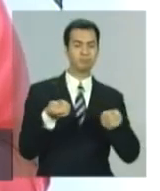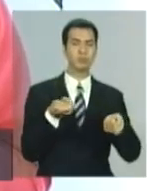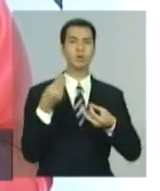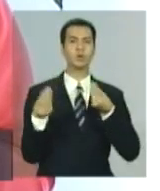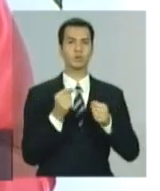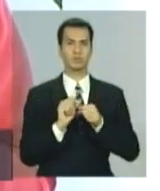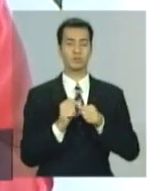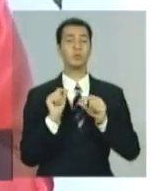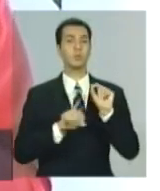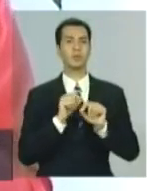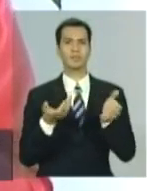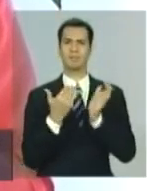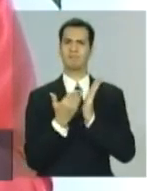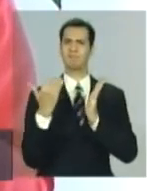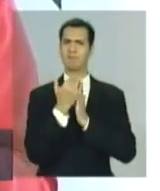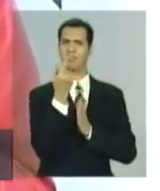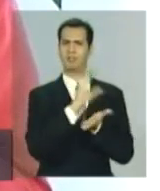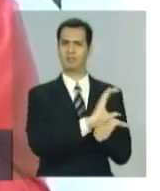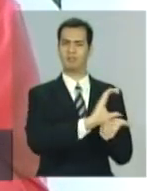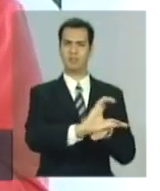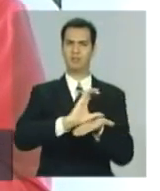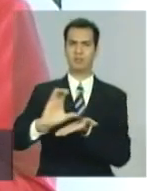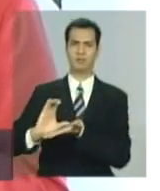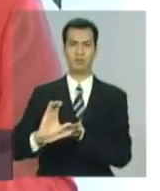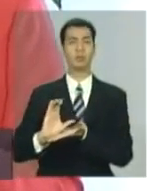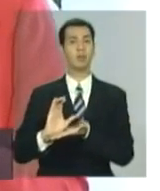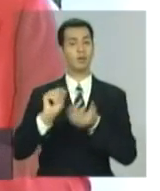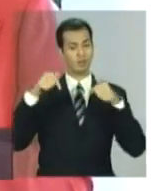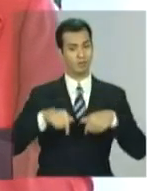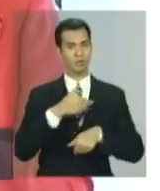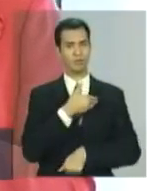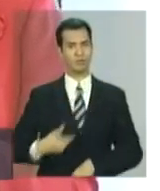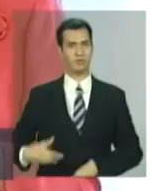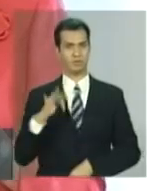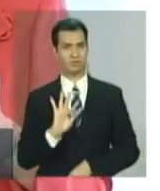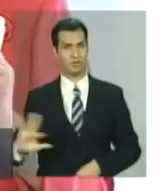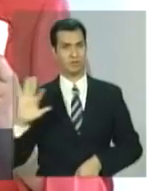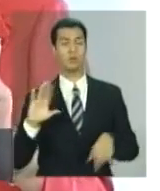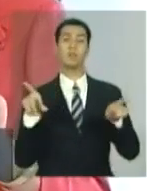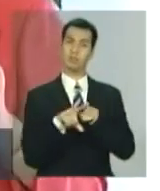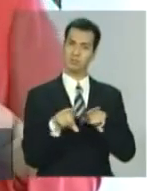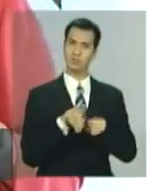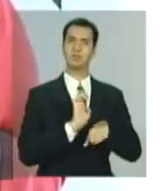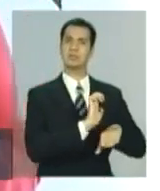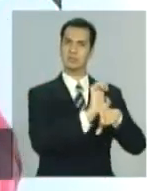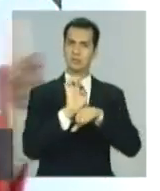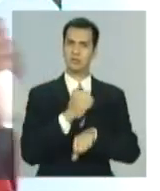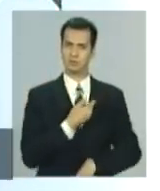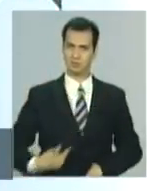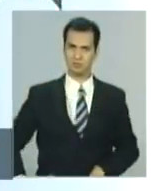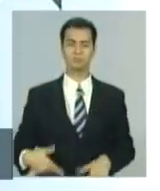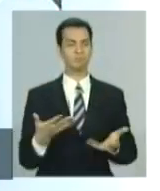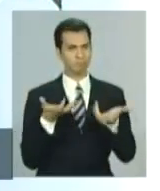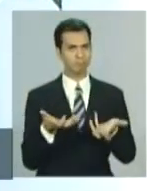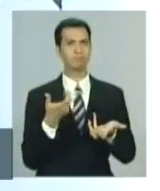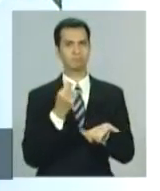de investimento, tanto da União como dos estados. Então, não só é